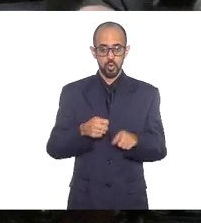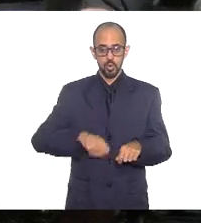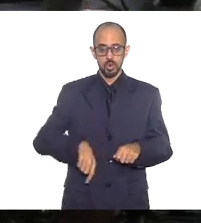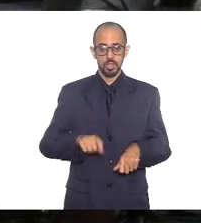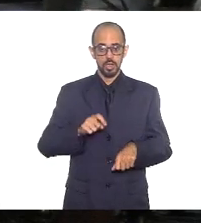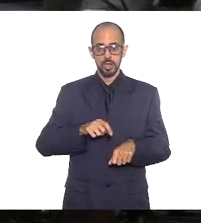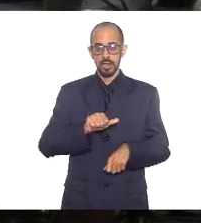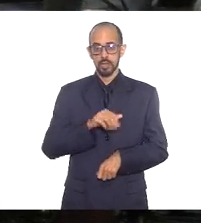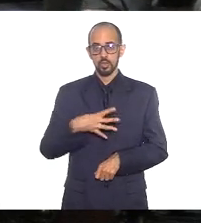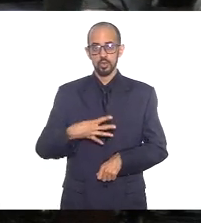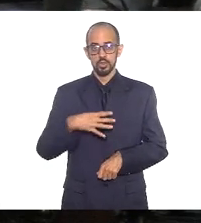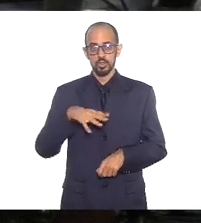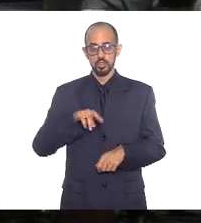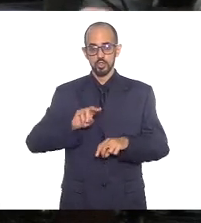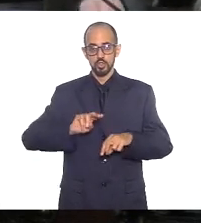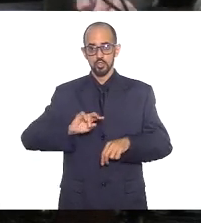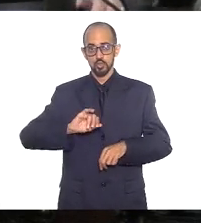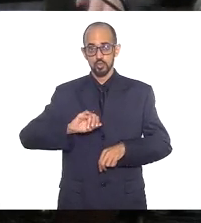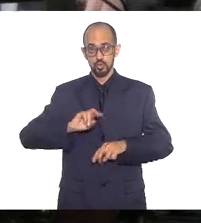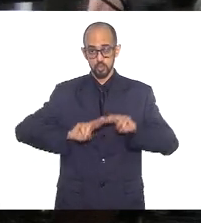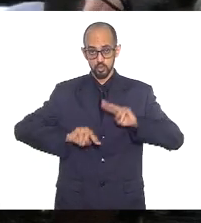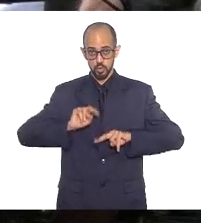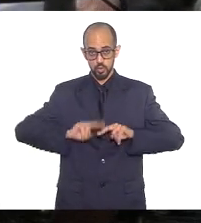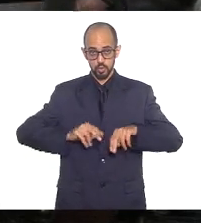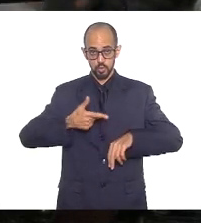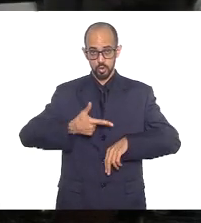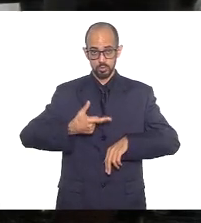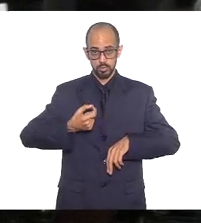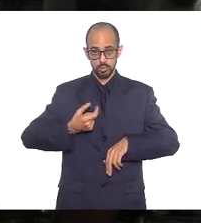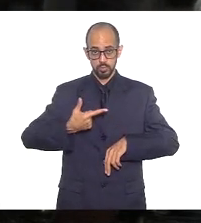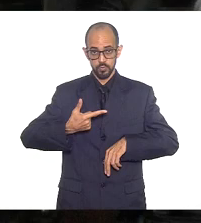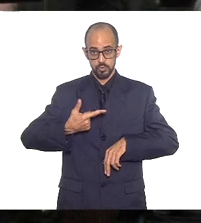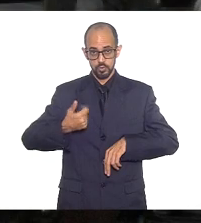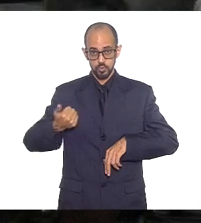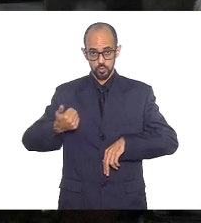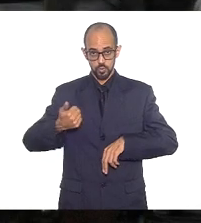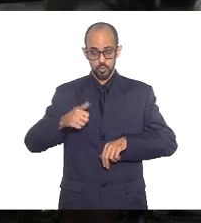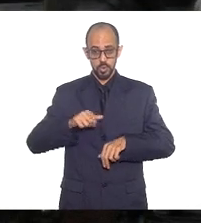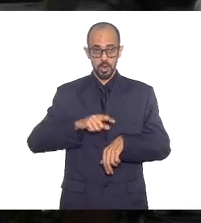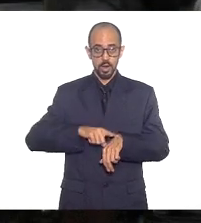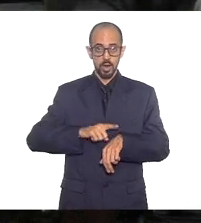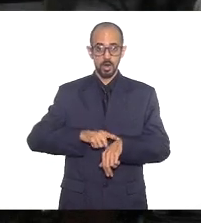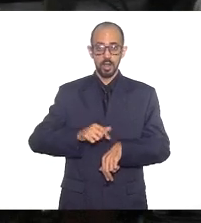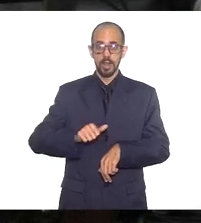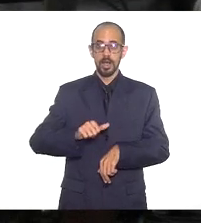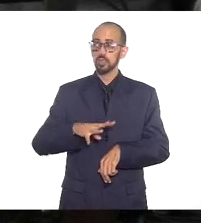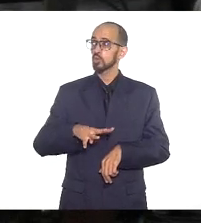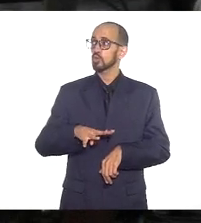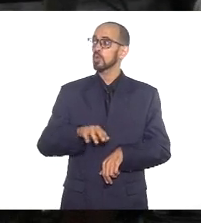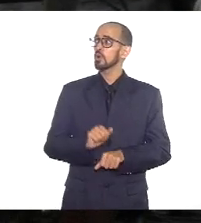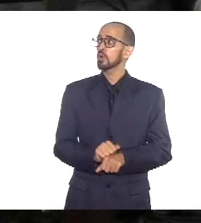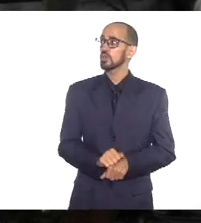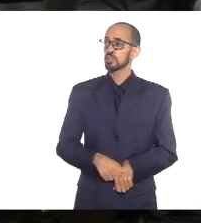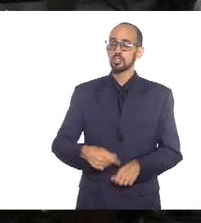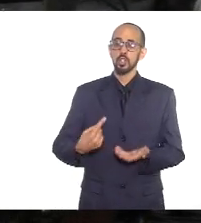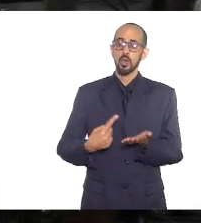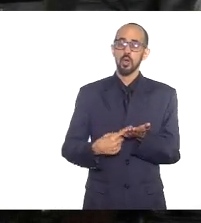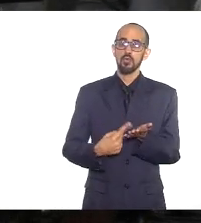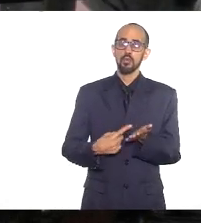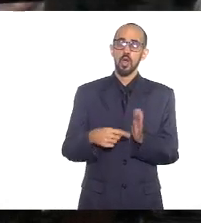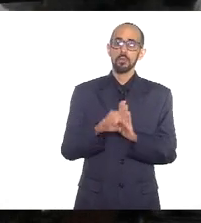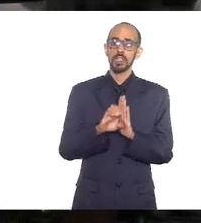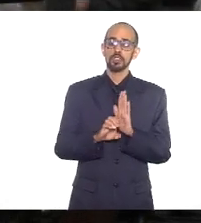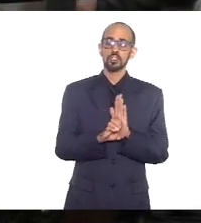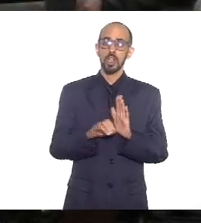14 de julho. De junho de 2021, às 14 horas, através da plataforma Zoom, conforme o edital